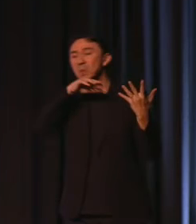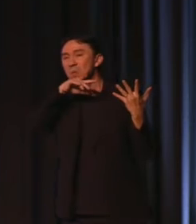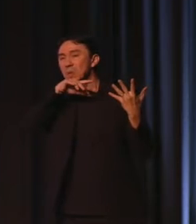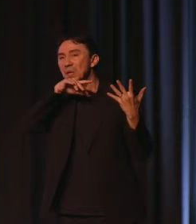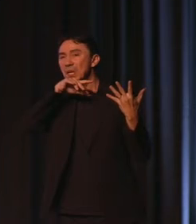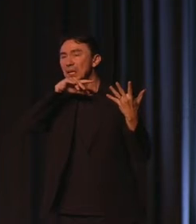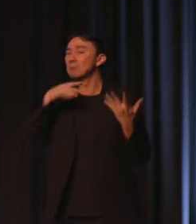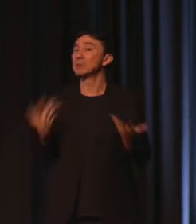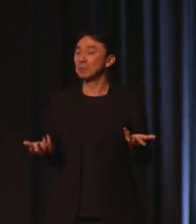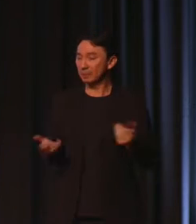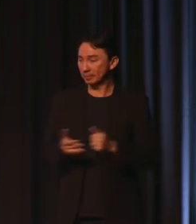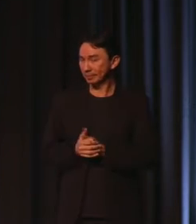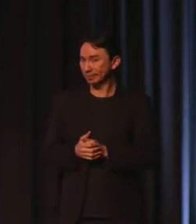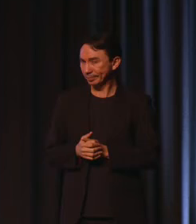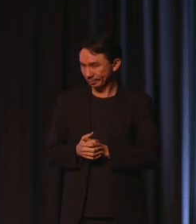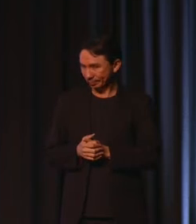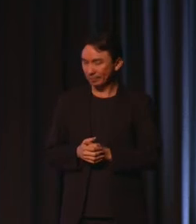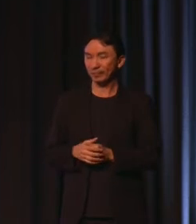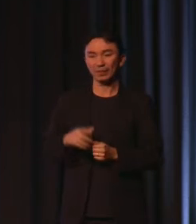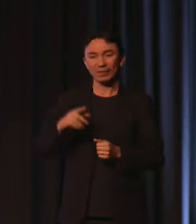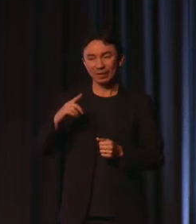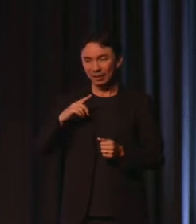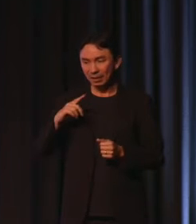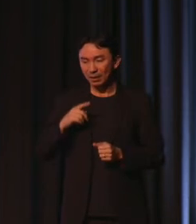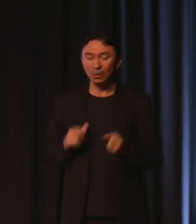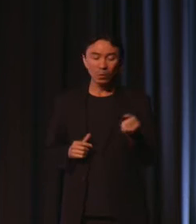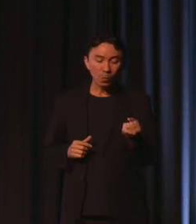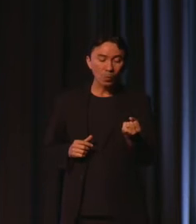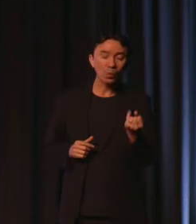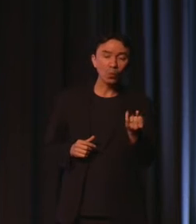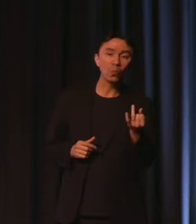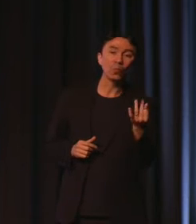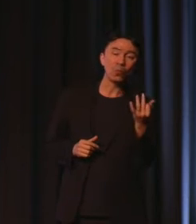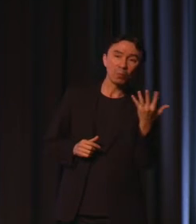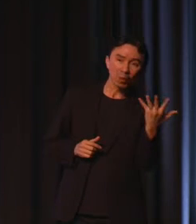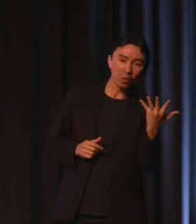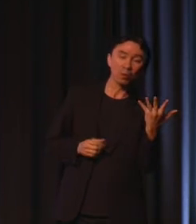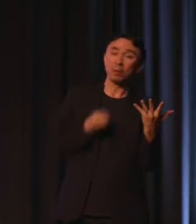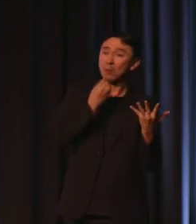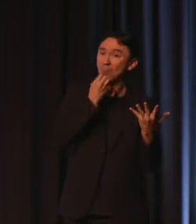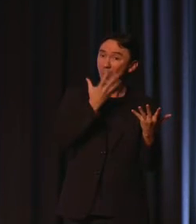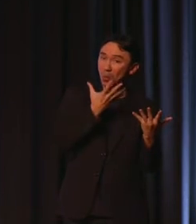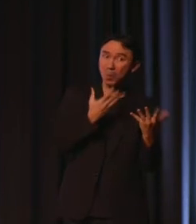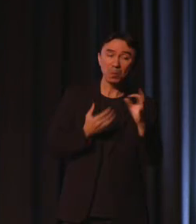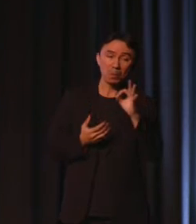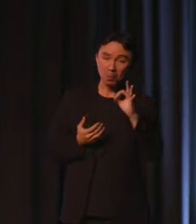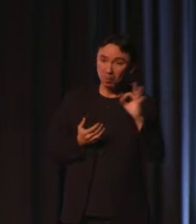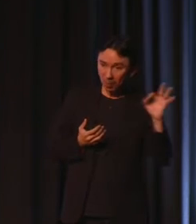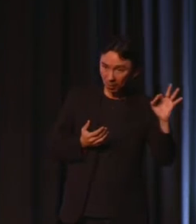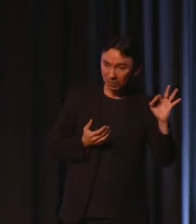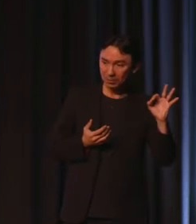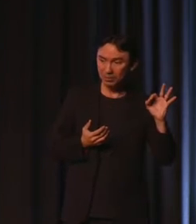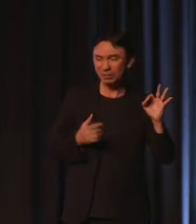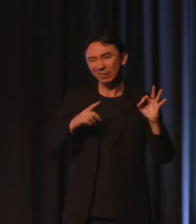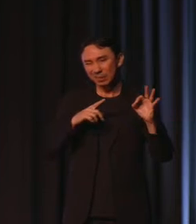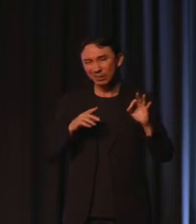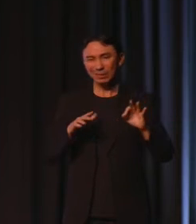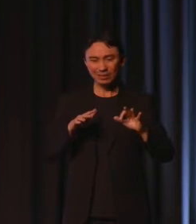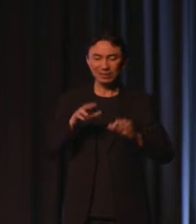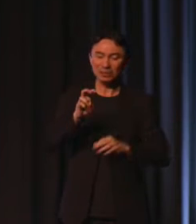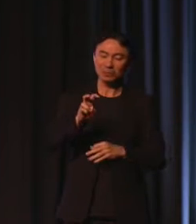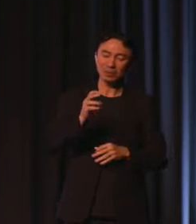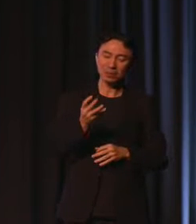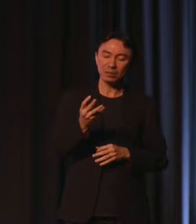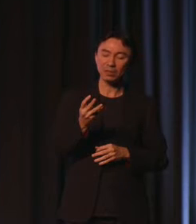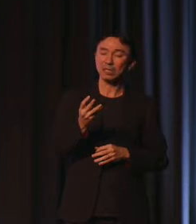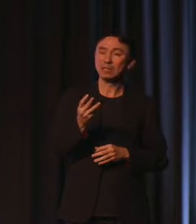né? Quando a gente olha em quantidades, né, daqueles que acham que é muito bom ou bom, a gente tem ali 53%